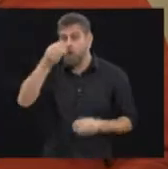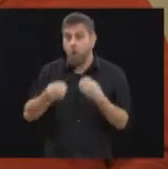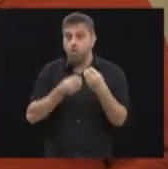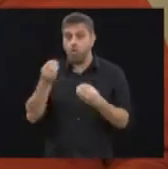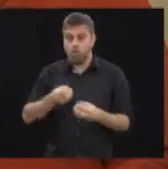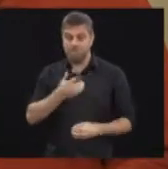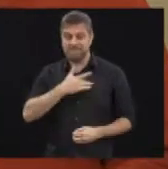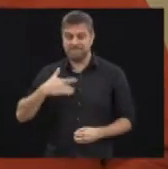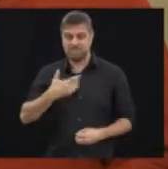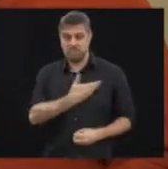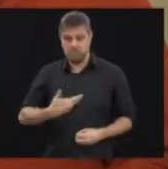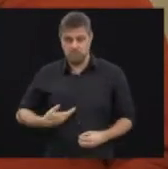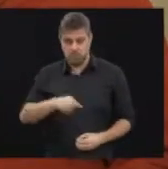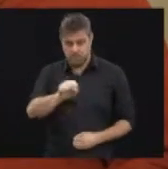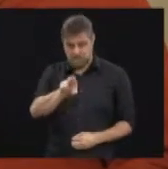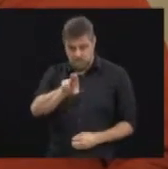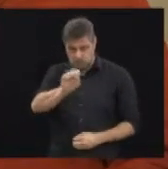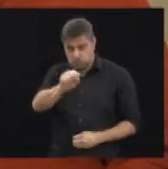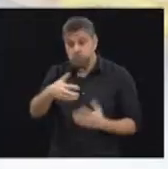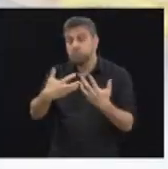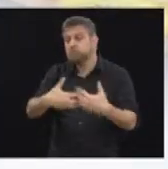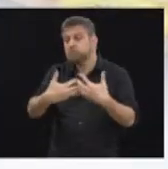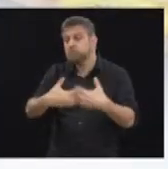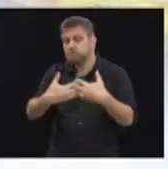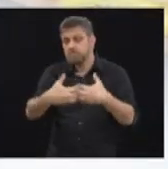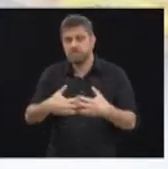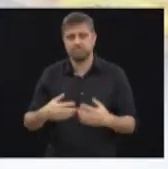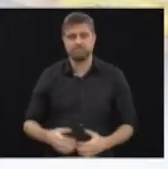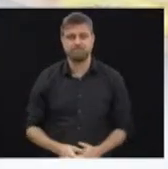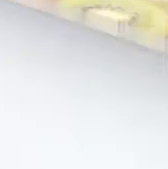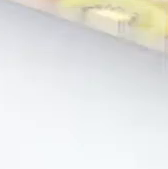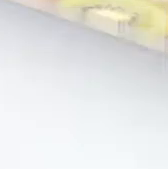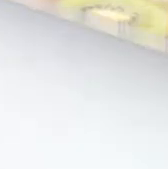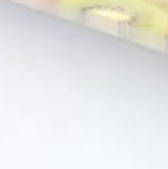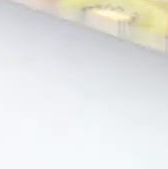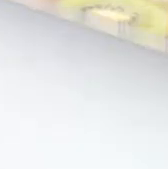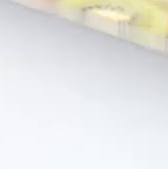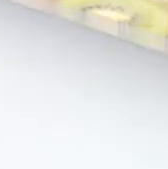funciona o SUS, né, que é o Sistema Único de Saúde.